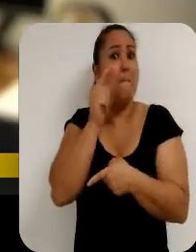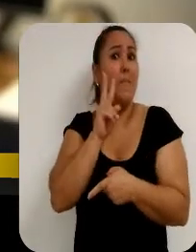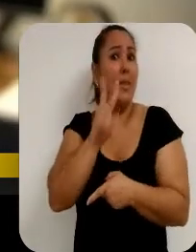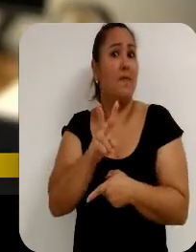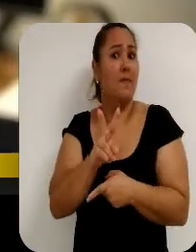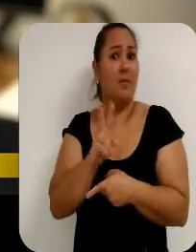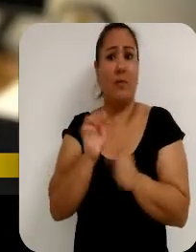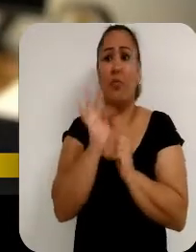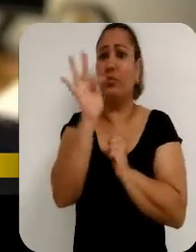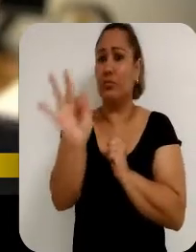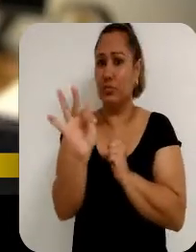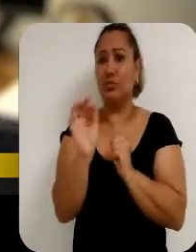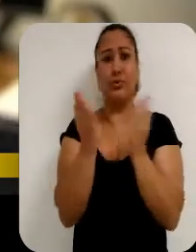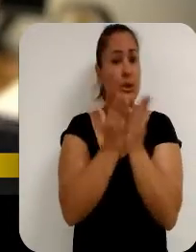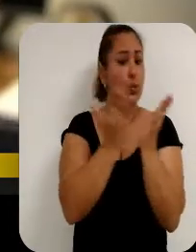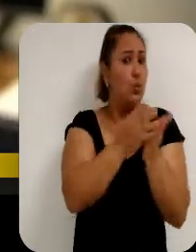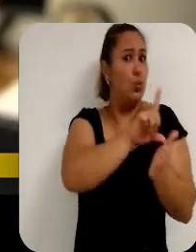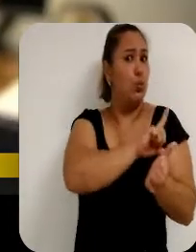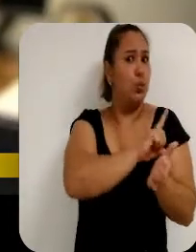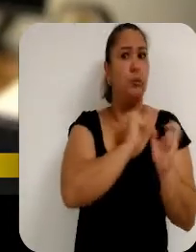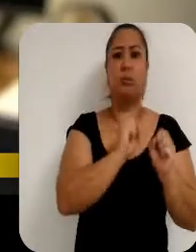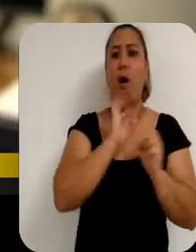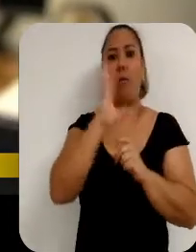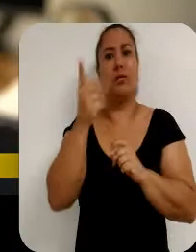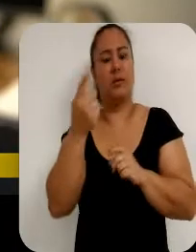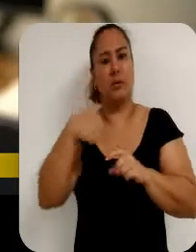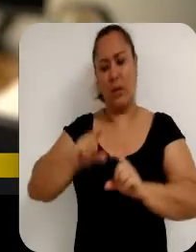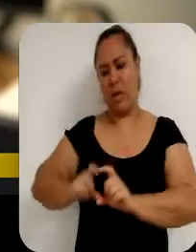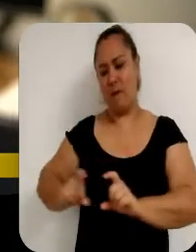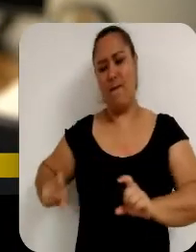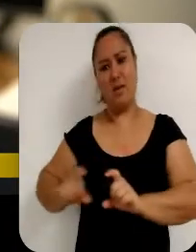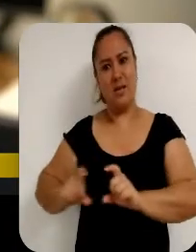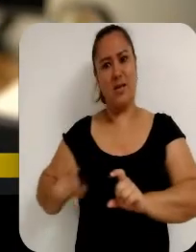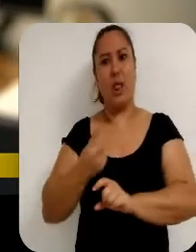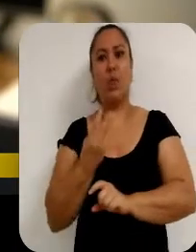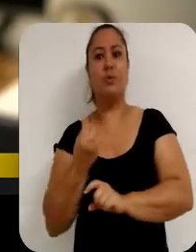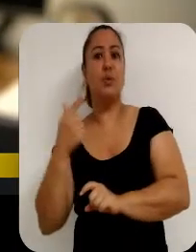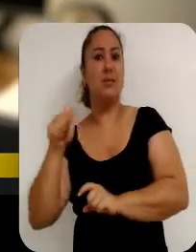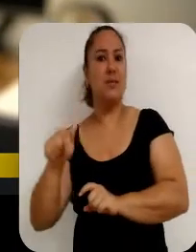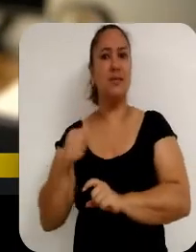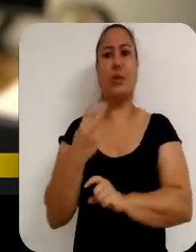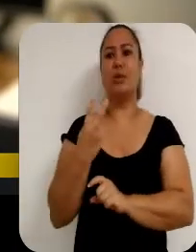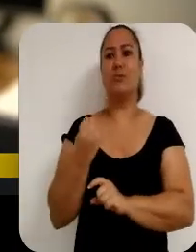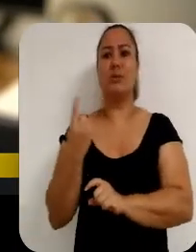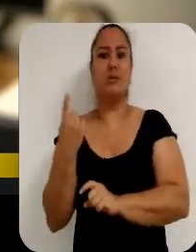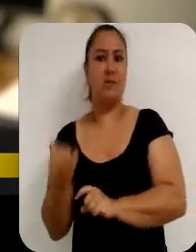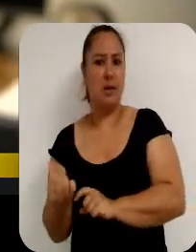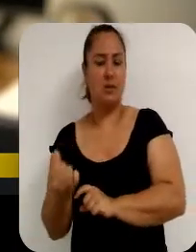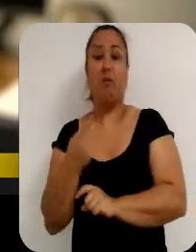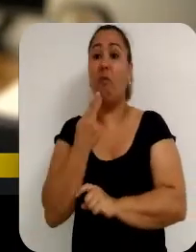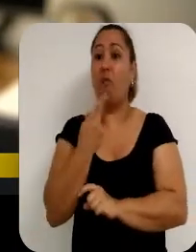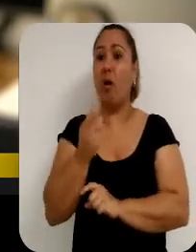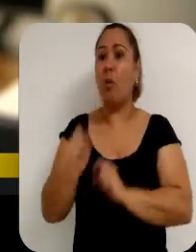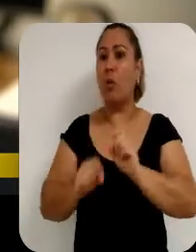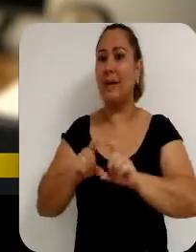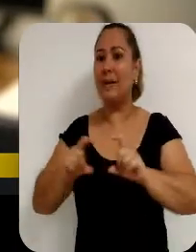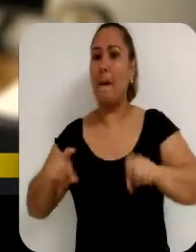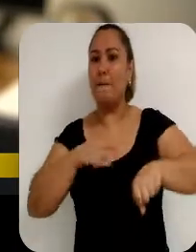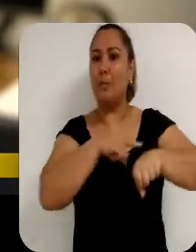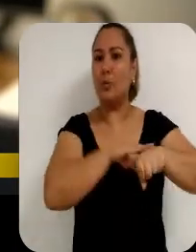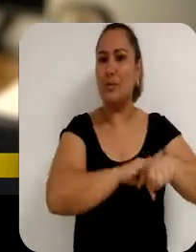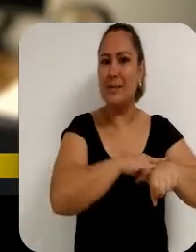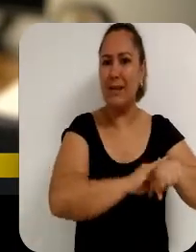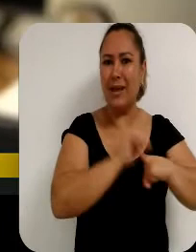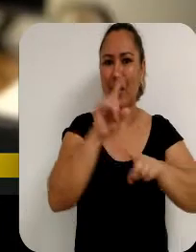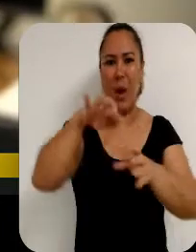outros estudos, eu coloco a referência aqui embaixo também, de 2015, de 2016, dizendo que os morcegos daquela região poderiam ter um